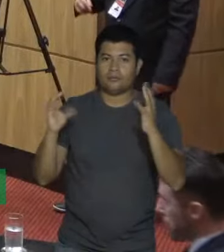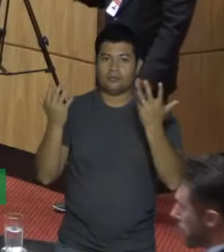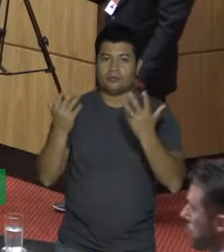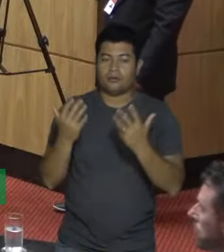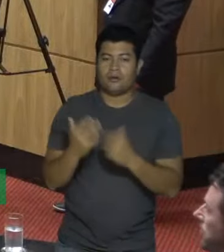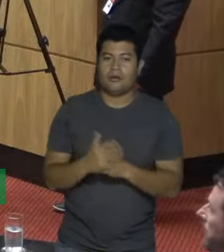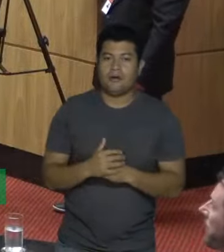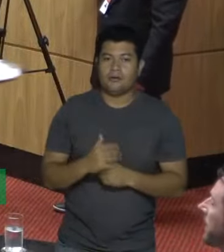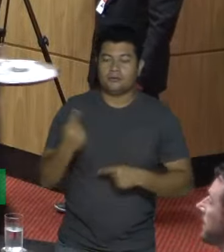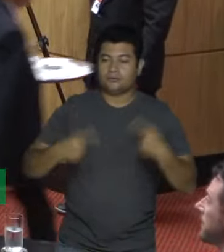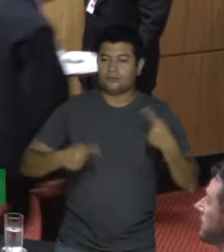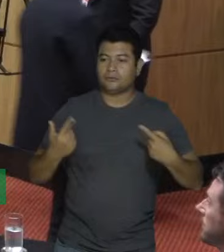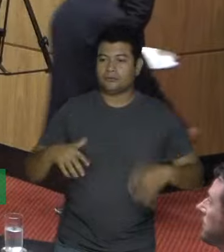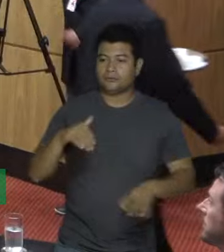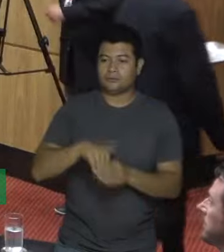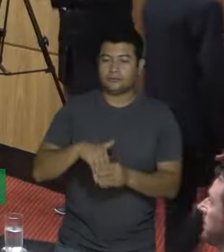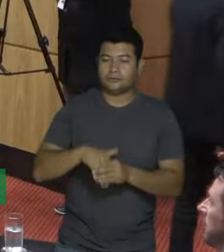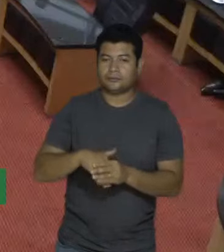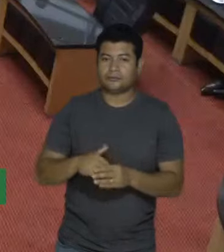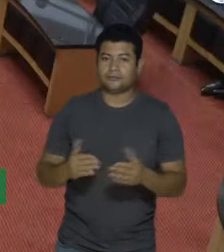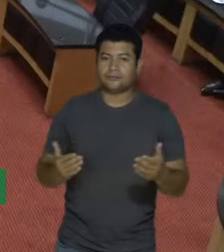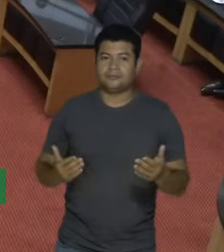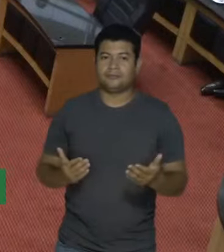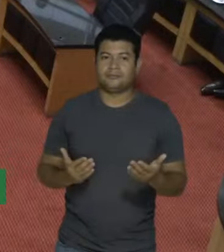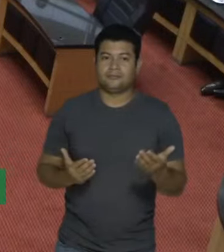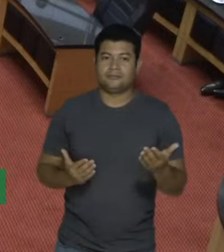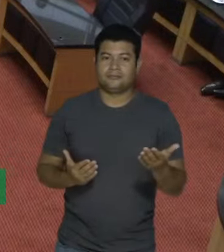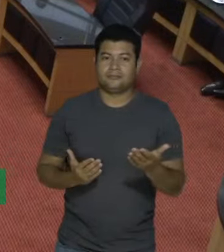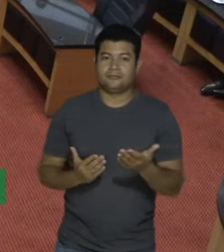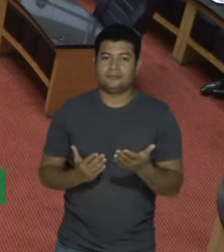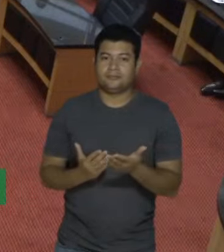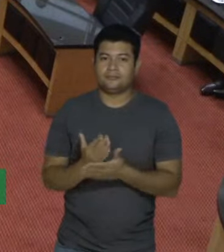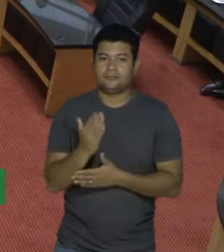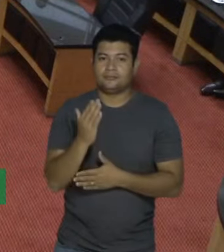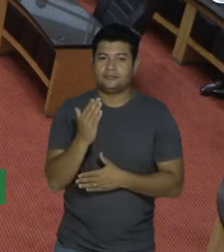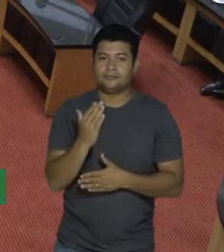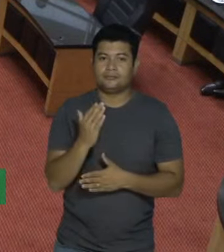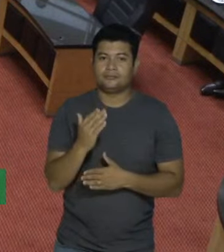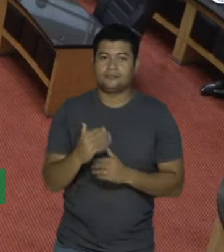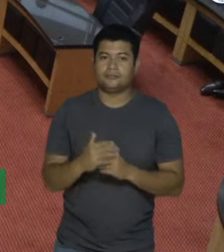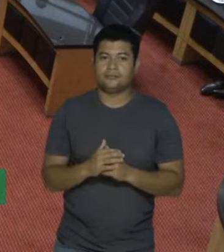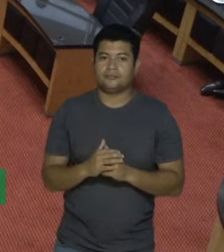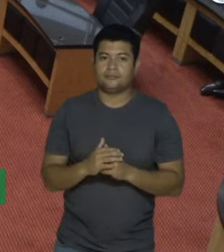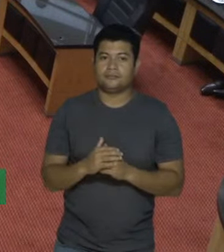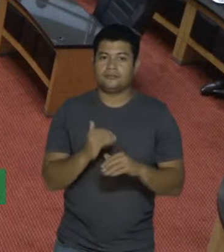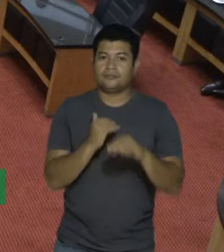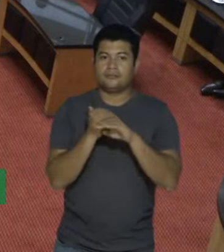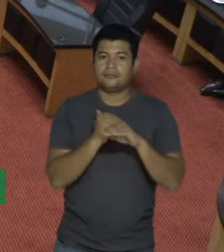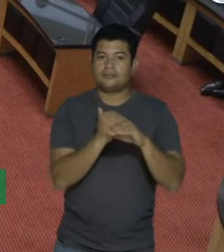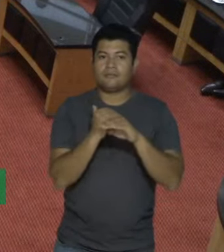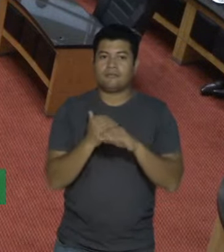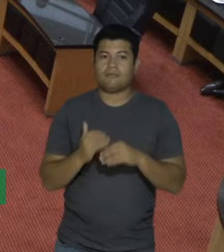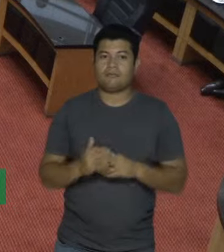discutir em votação deputados que aprovam permanece como se encontra aprovado por unanimidade